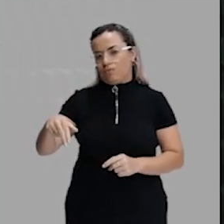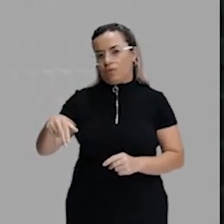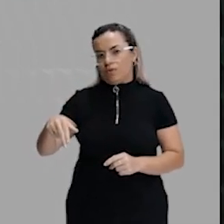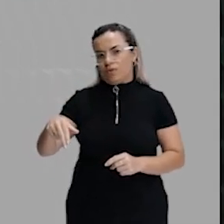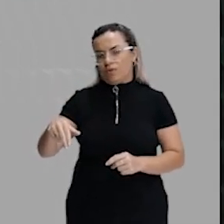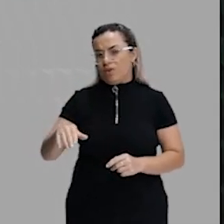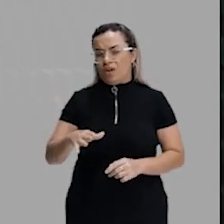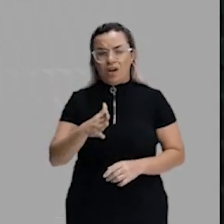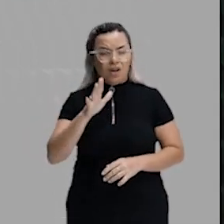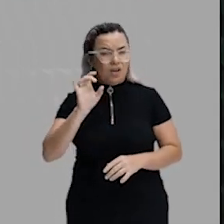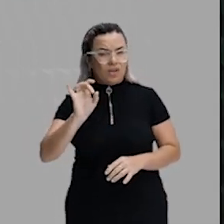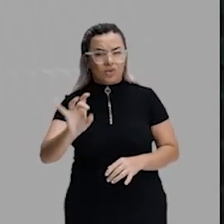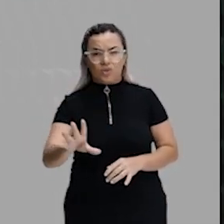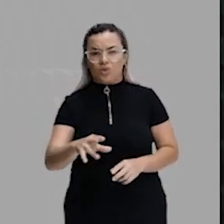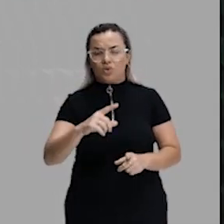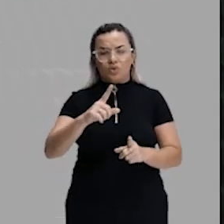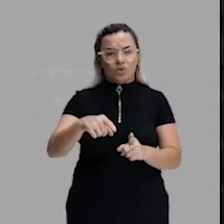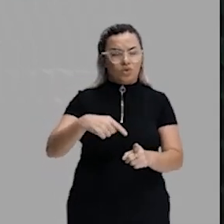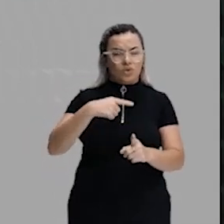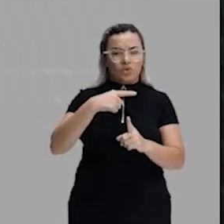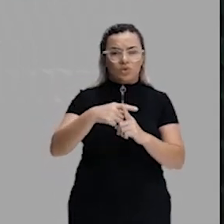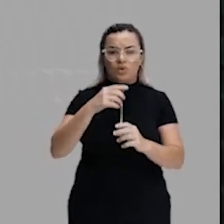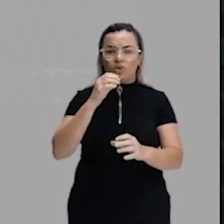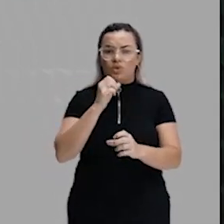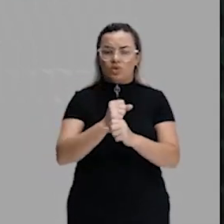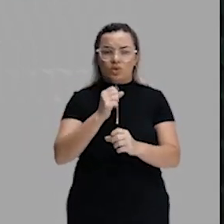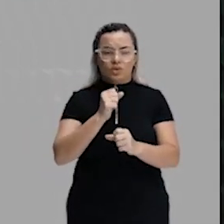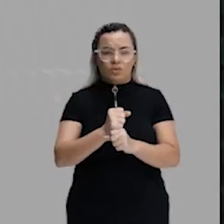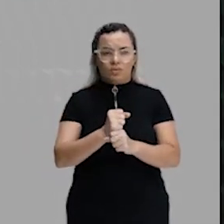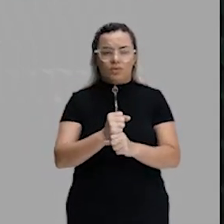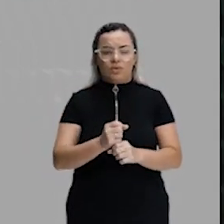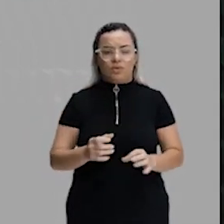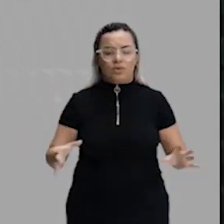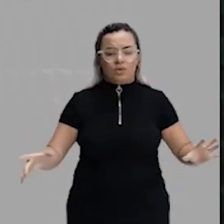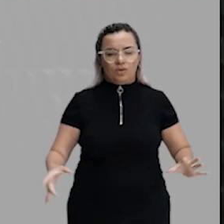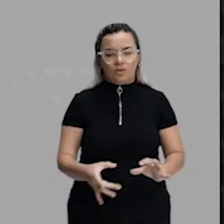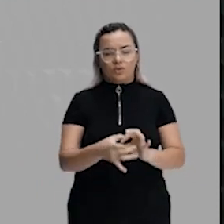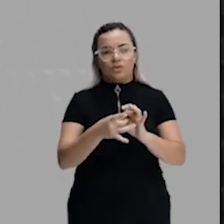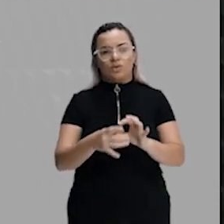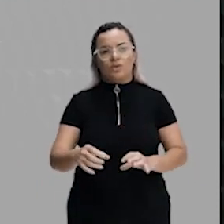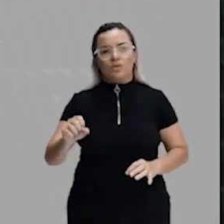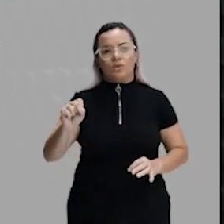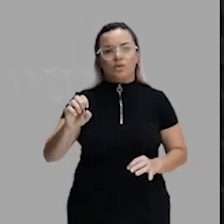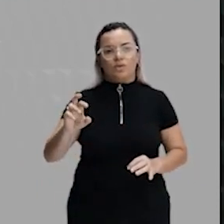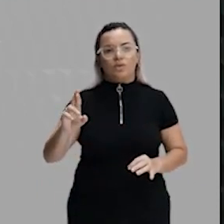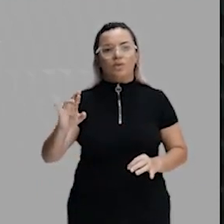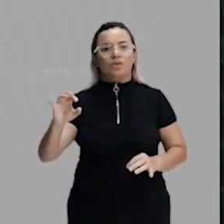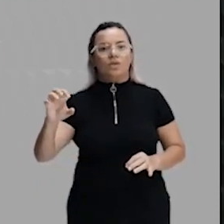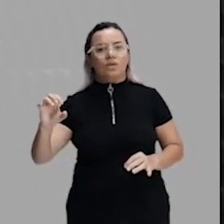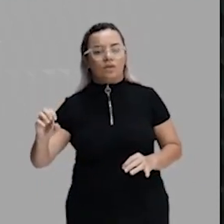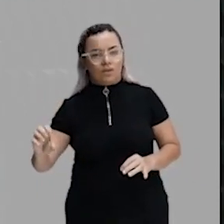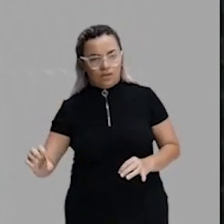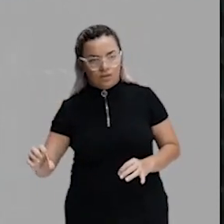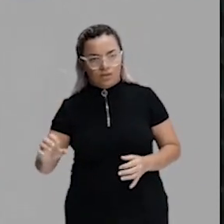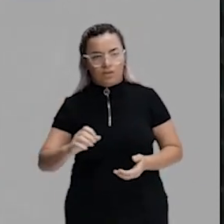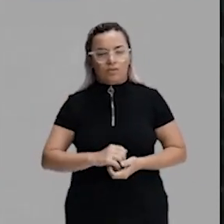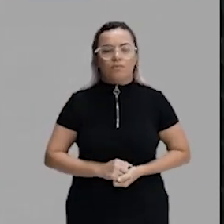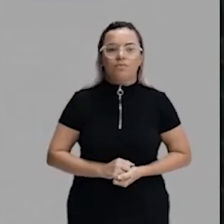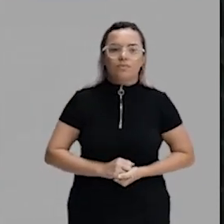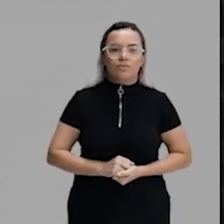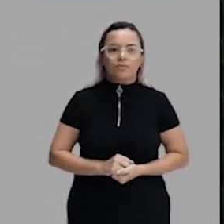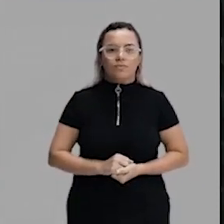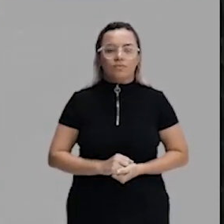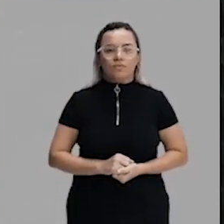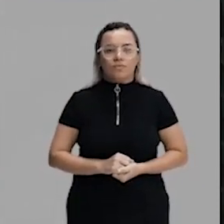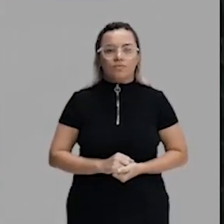os resistores associados. Então, para encontrar o resistor equivalente, basta fazer a soma. De forma geral, nós podemos escrever assim,